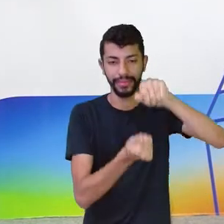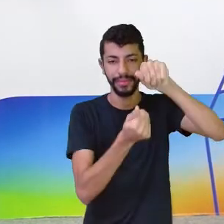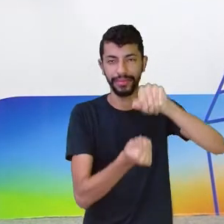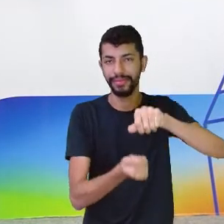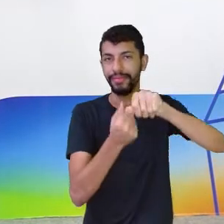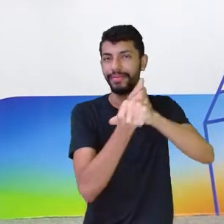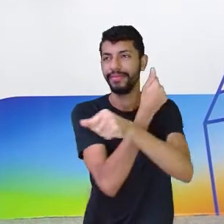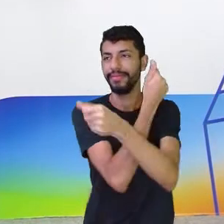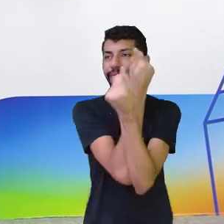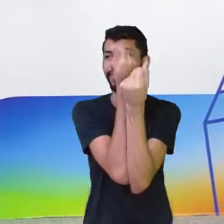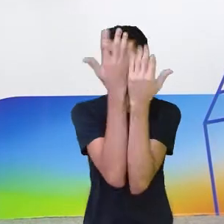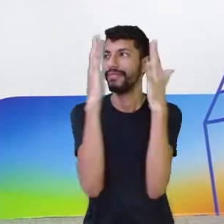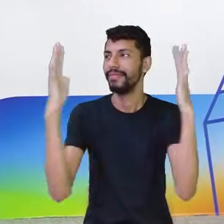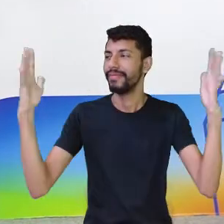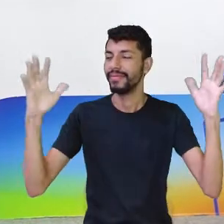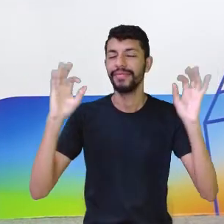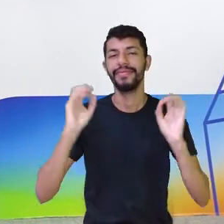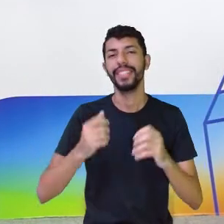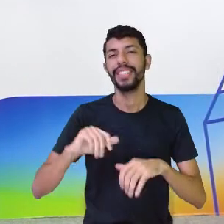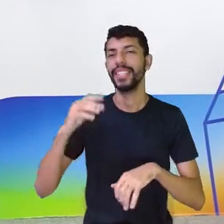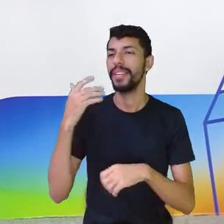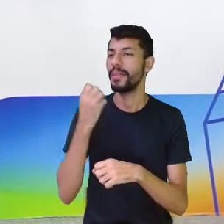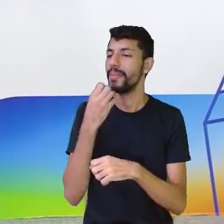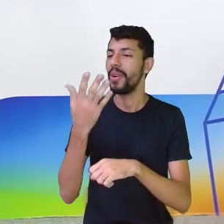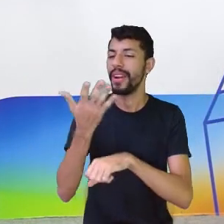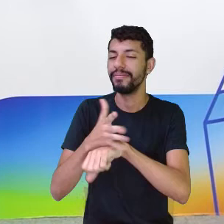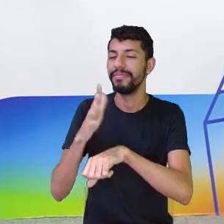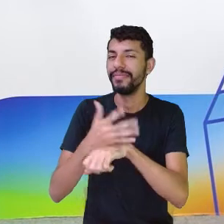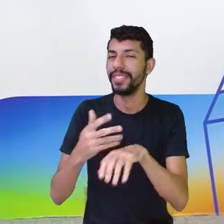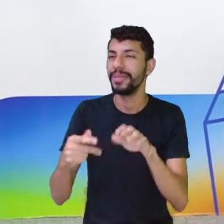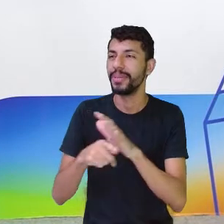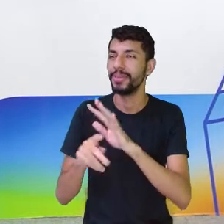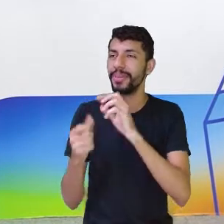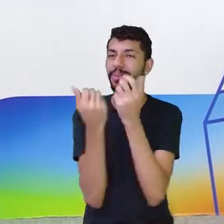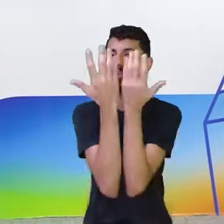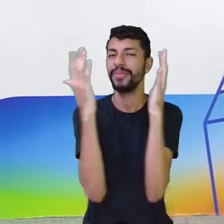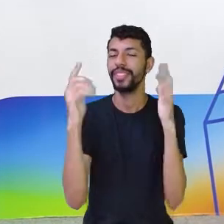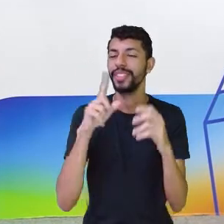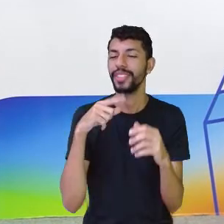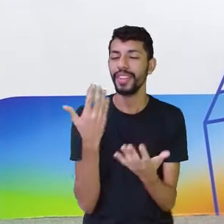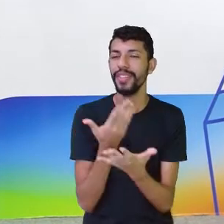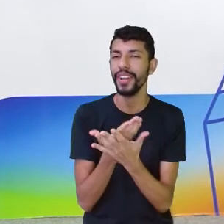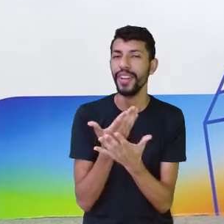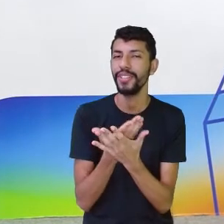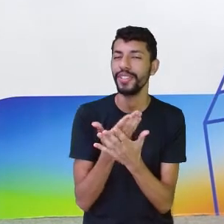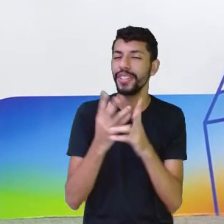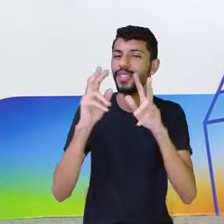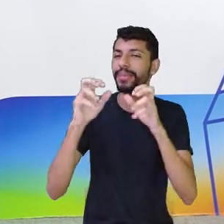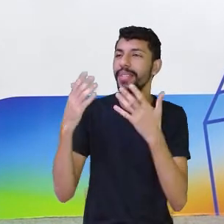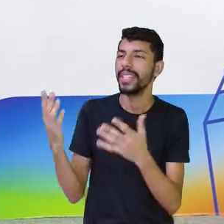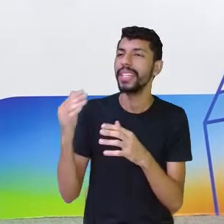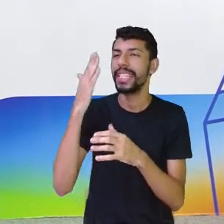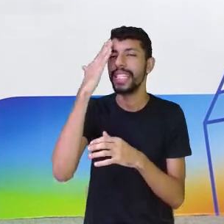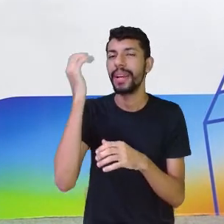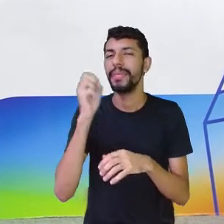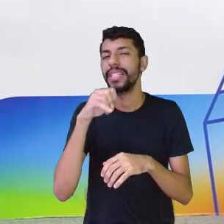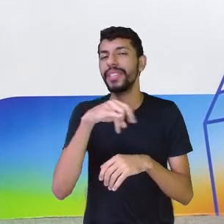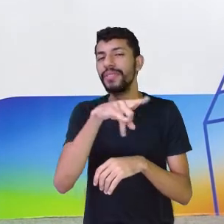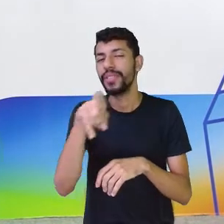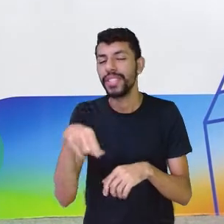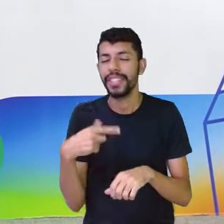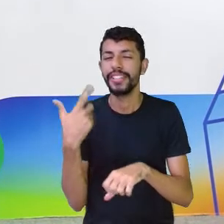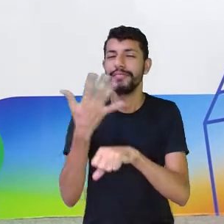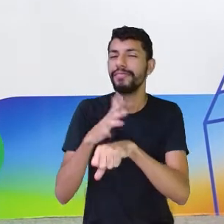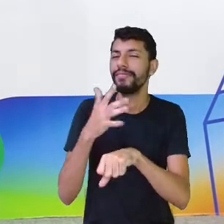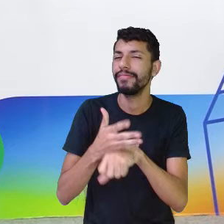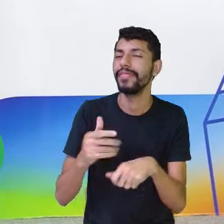Boas práticas para o meio ambiente. A gente vai conversar sobre isso, saber se vocês estão aí praticando, fazendo essas boas